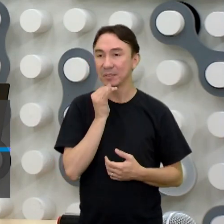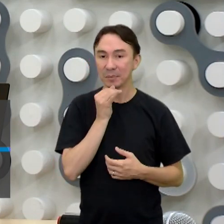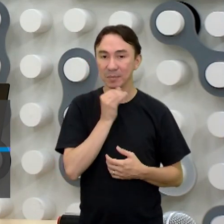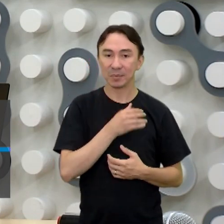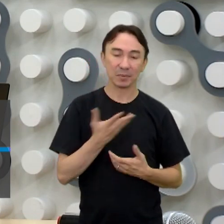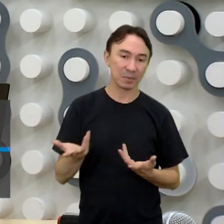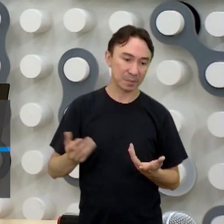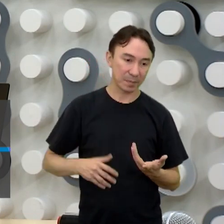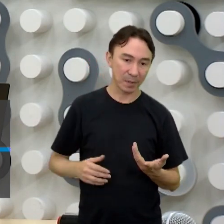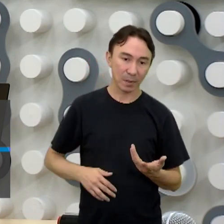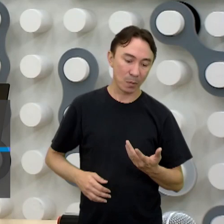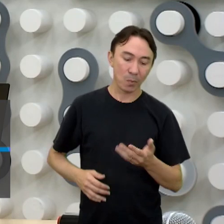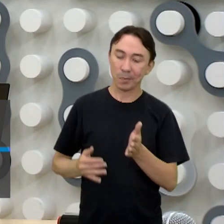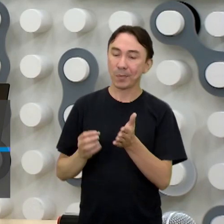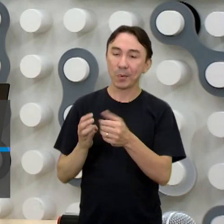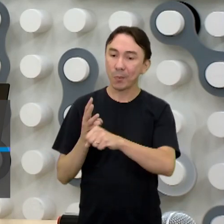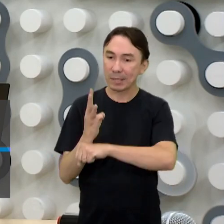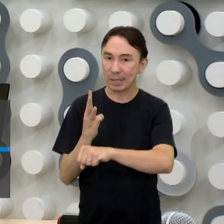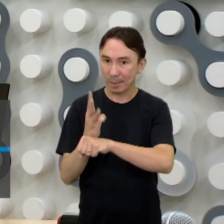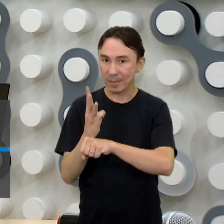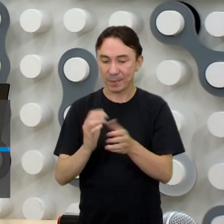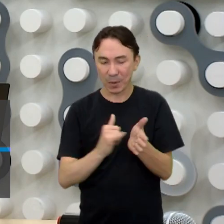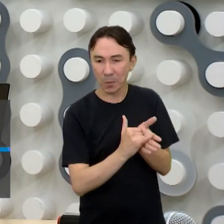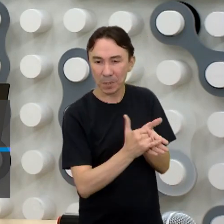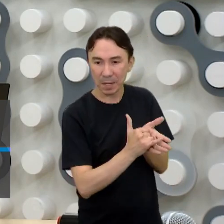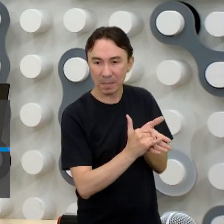pessoa e eu recebo uma notícia, eu tenho que pensar